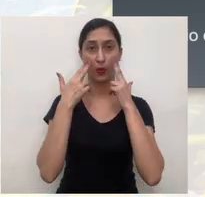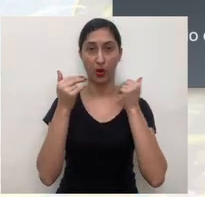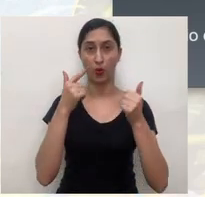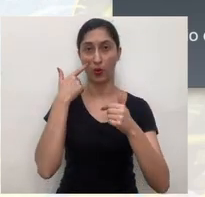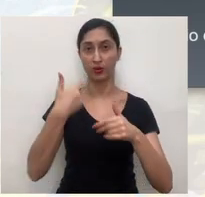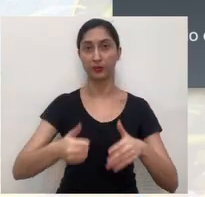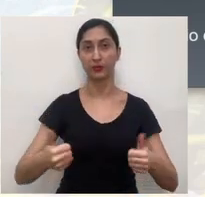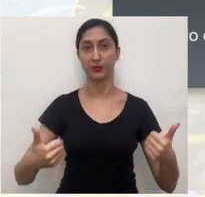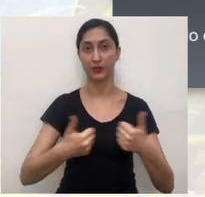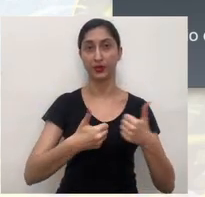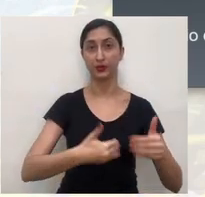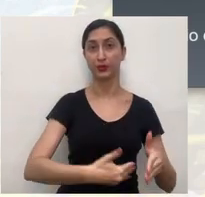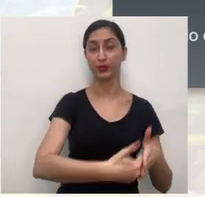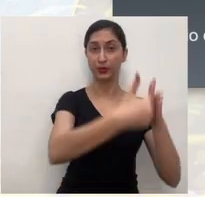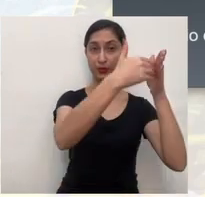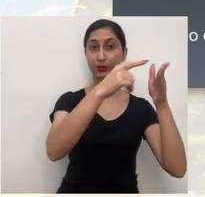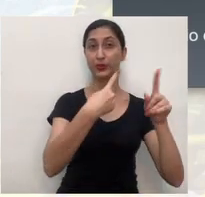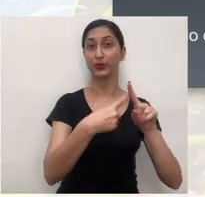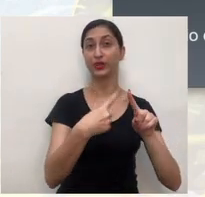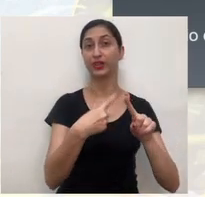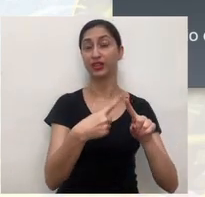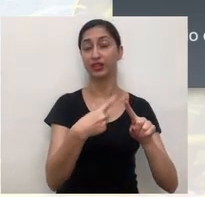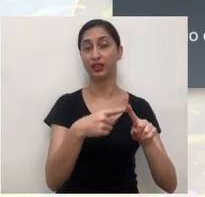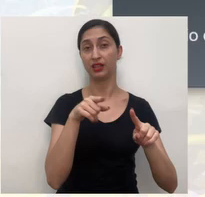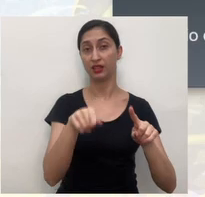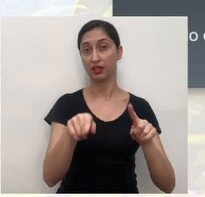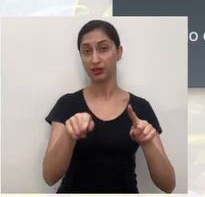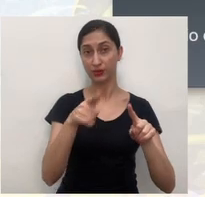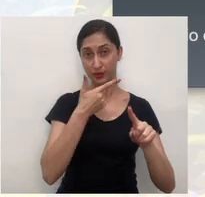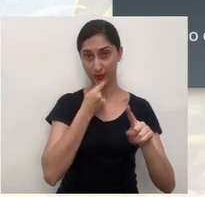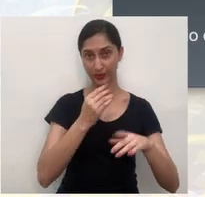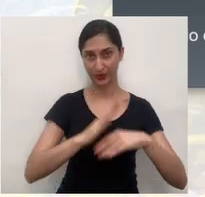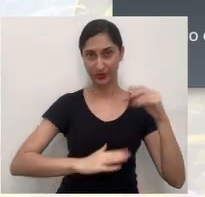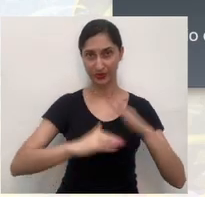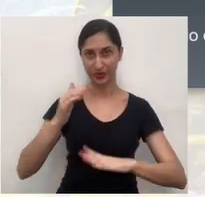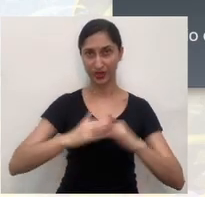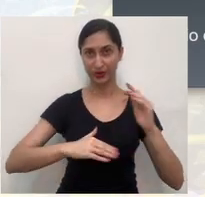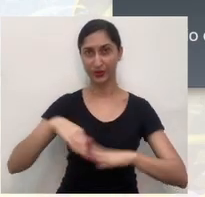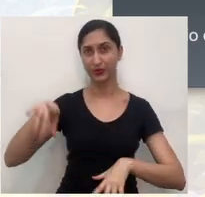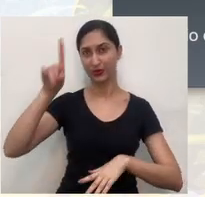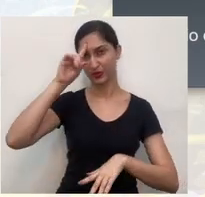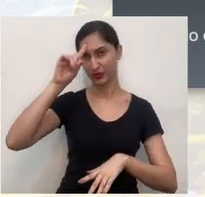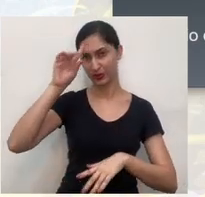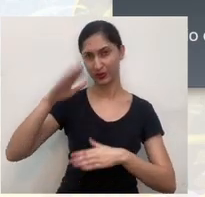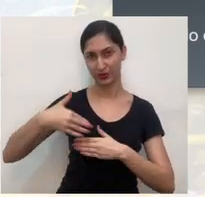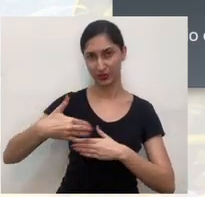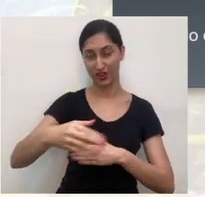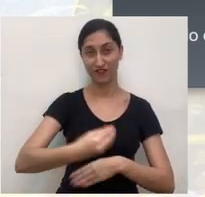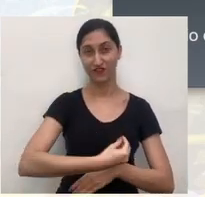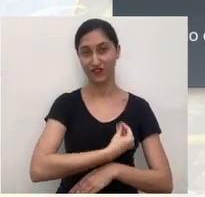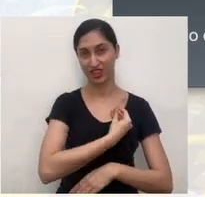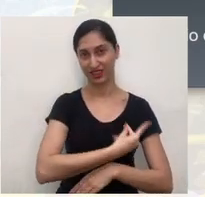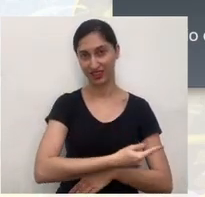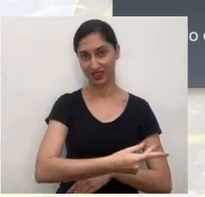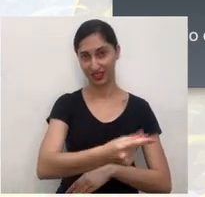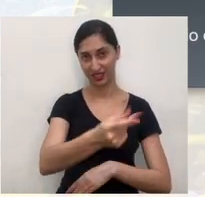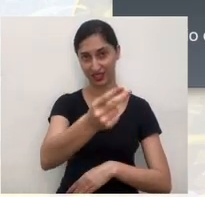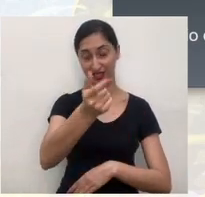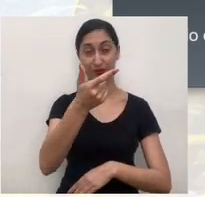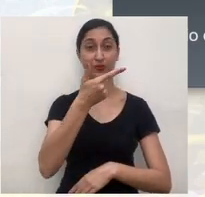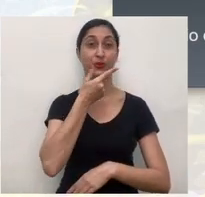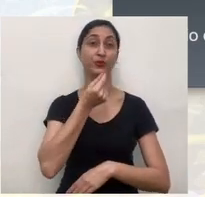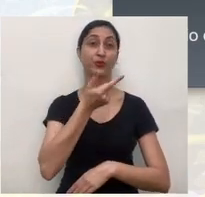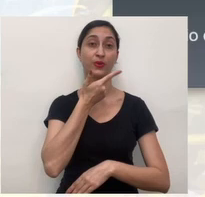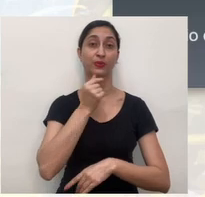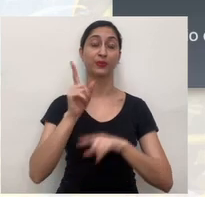muro, porque o Burle Marx, a cada dia que passava ao longo de toda a sua vida, se preocupava